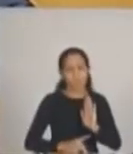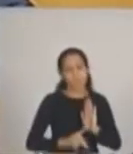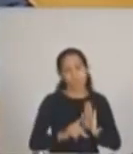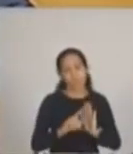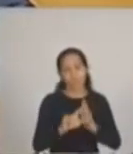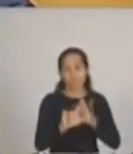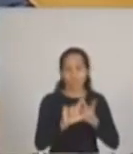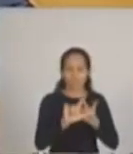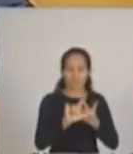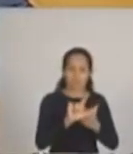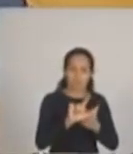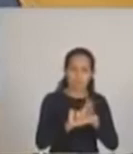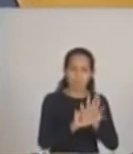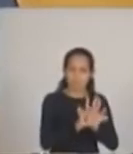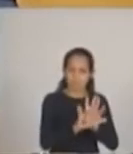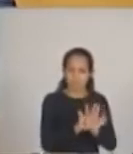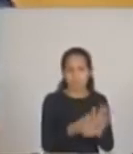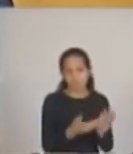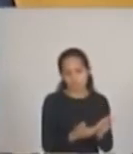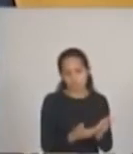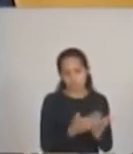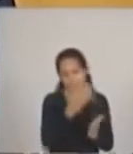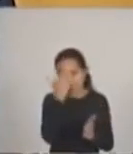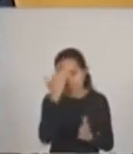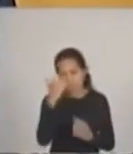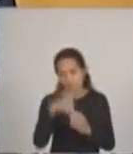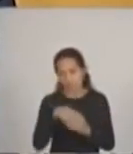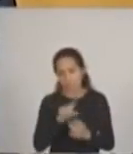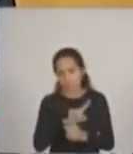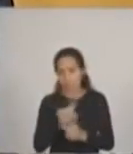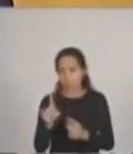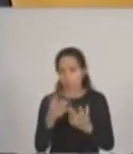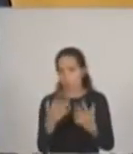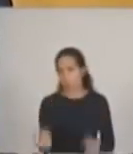legislativo, os que votarem não, rejeito. Deputado Adilson Espíndola.